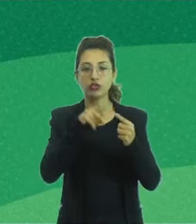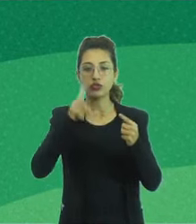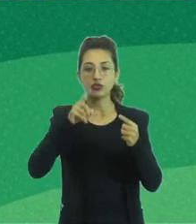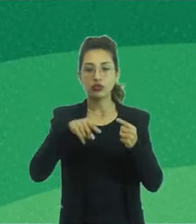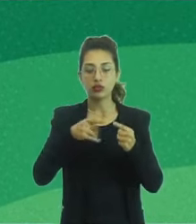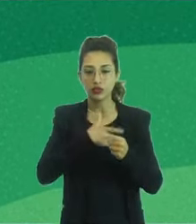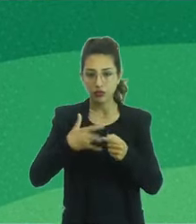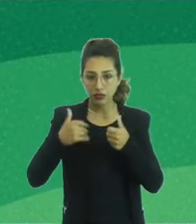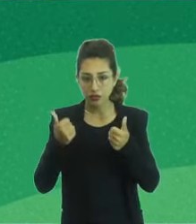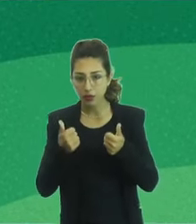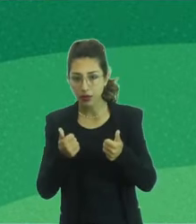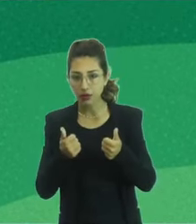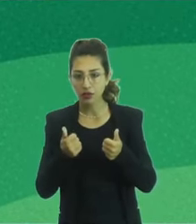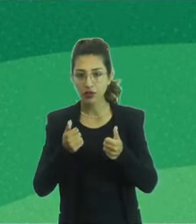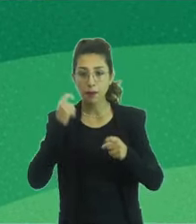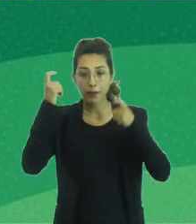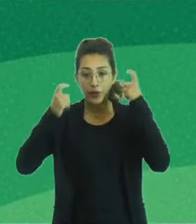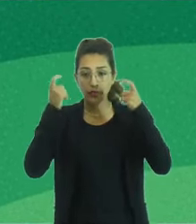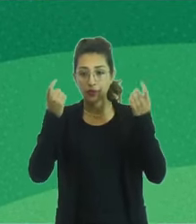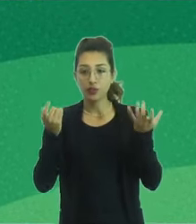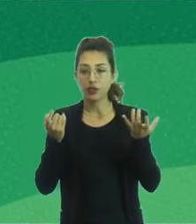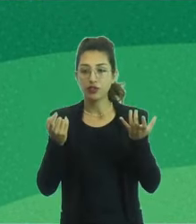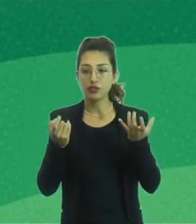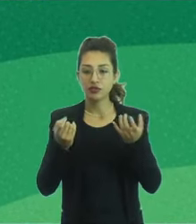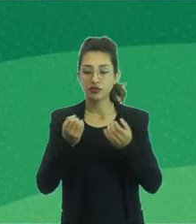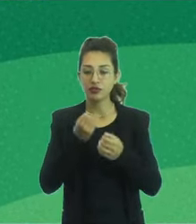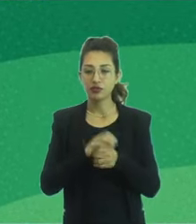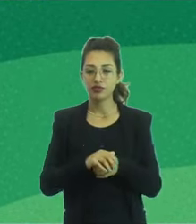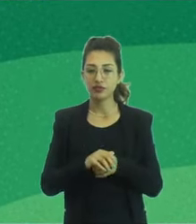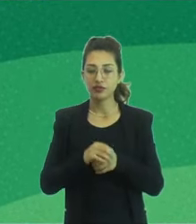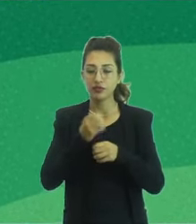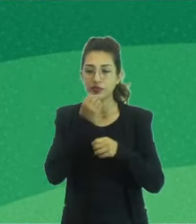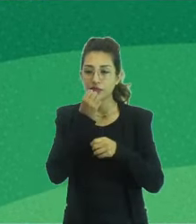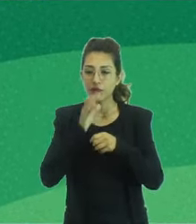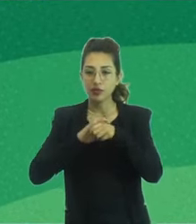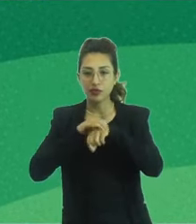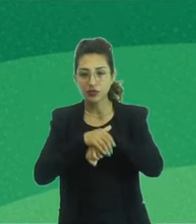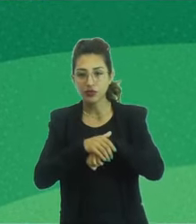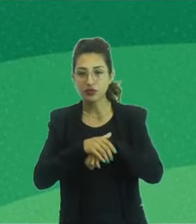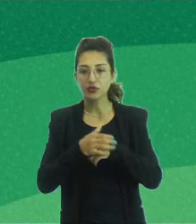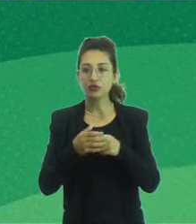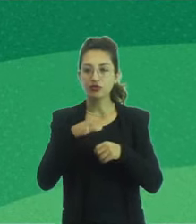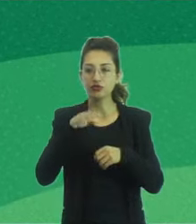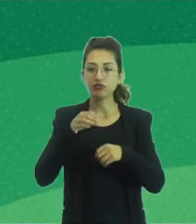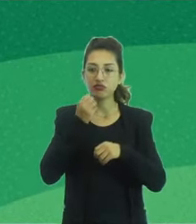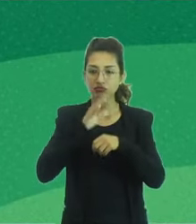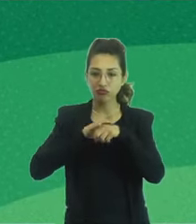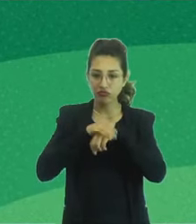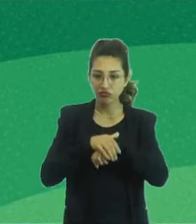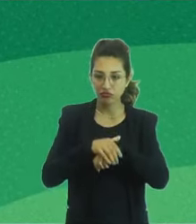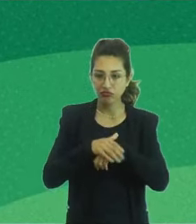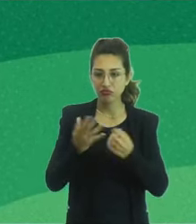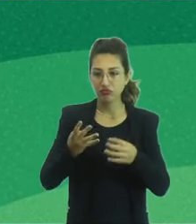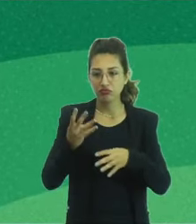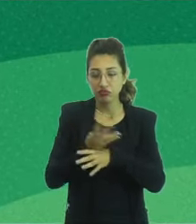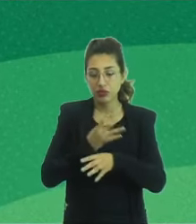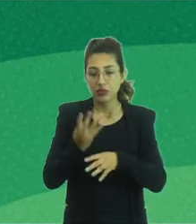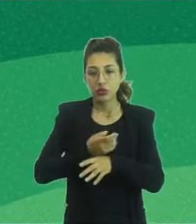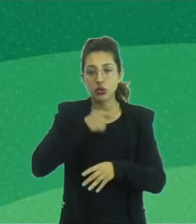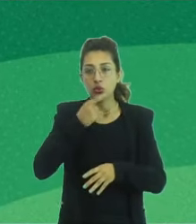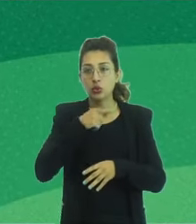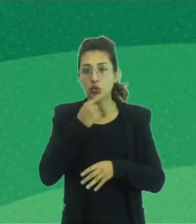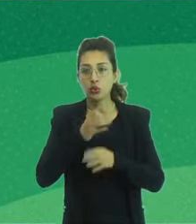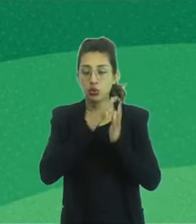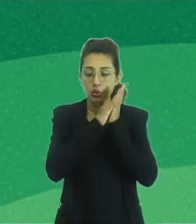é bizarro pensar nisso e dar boa noite para as pessoas sabe falou boa noite chat aí não aguento mais responder perguntas hoje